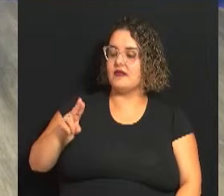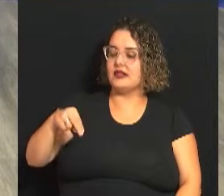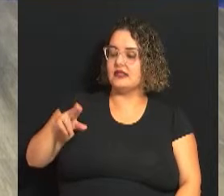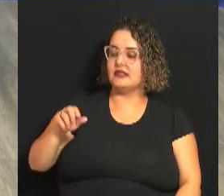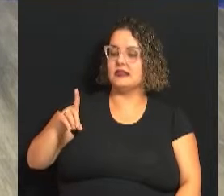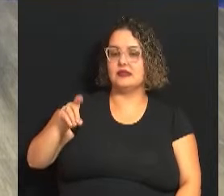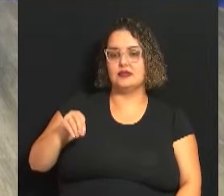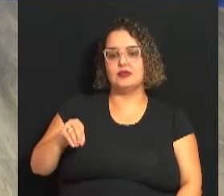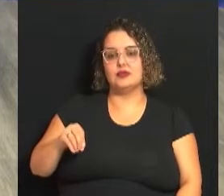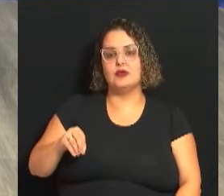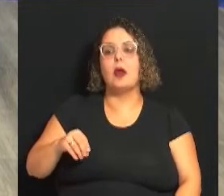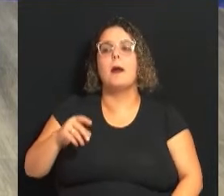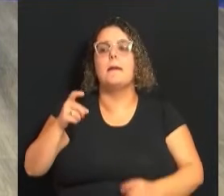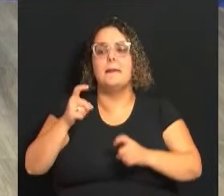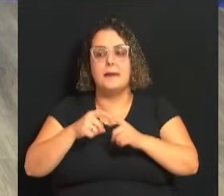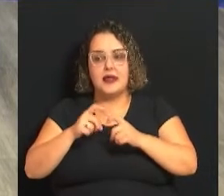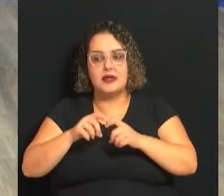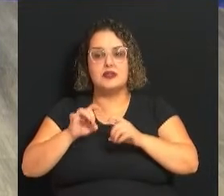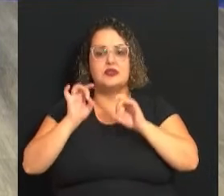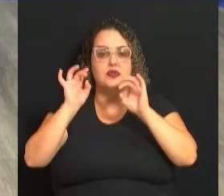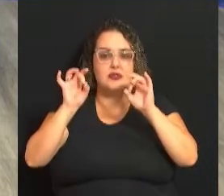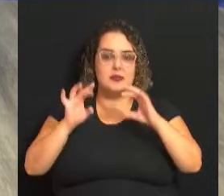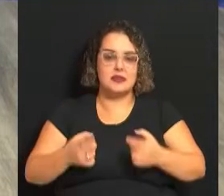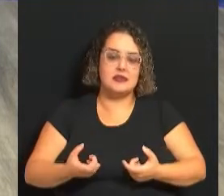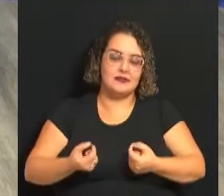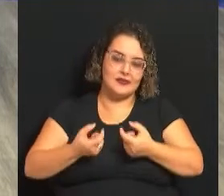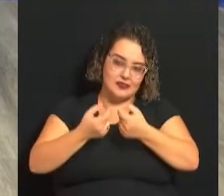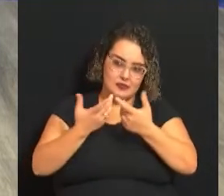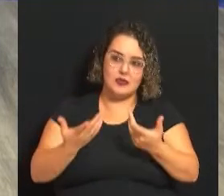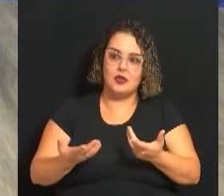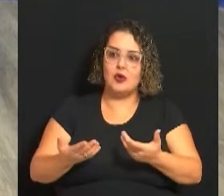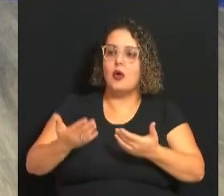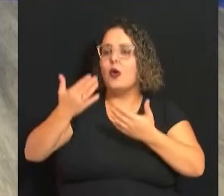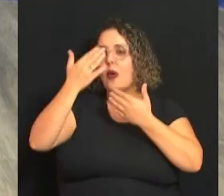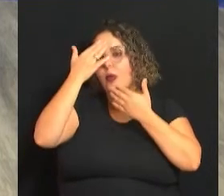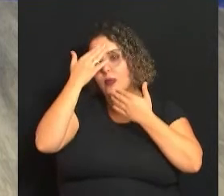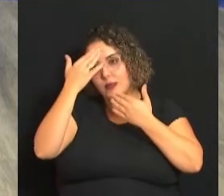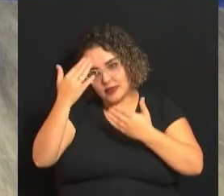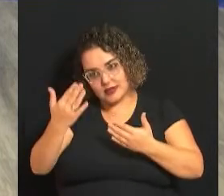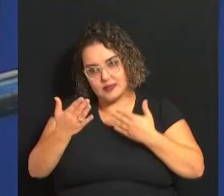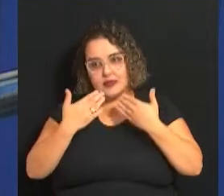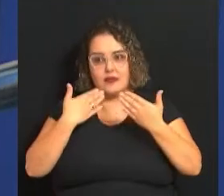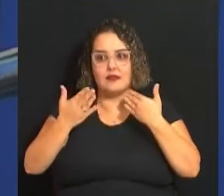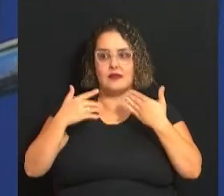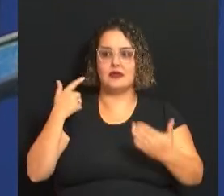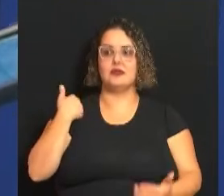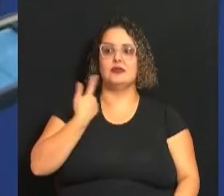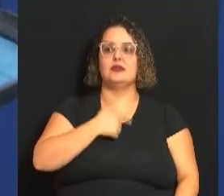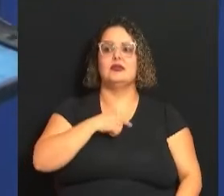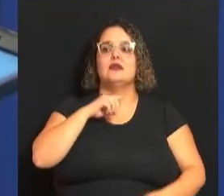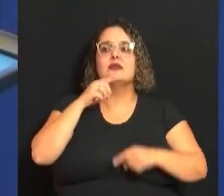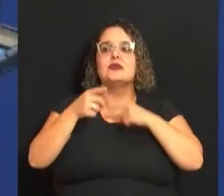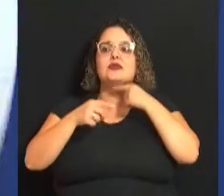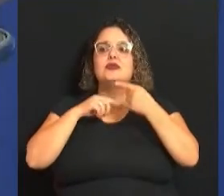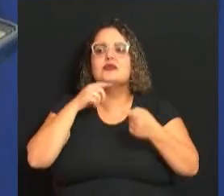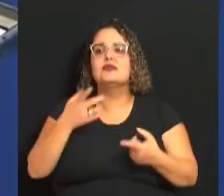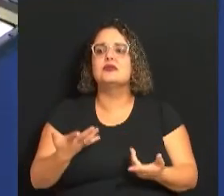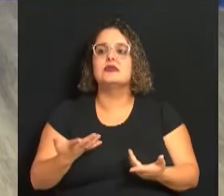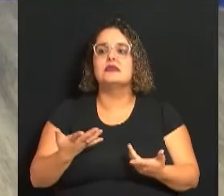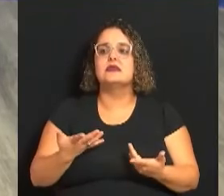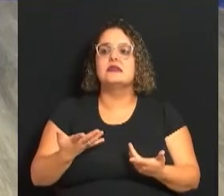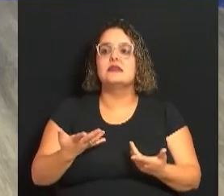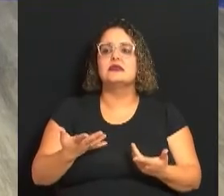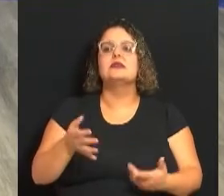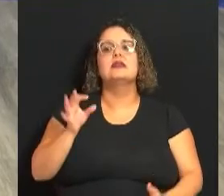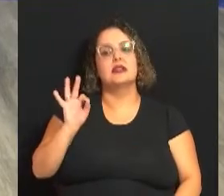é oncologista clínico. Dr. Fernando, muito obrigada por falar com a gente, tirar todas as nossas dúvidas. Tenho